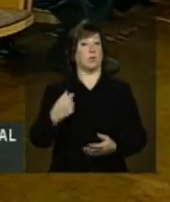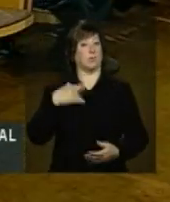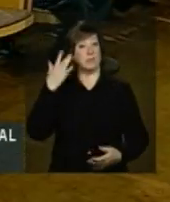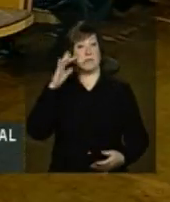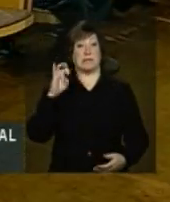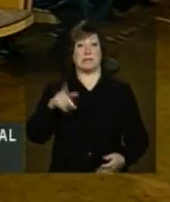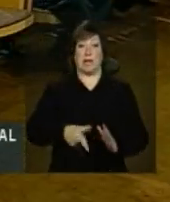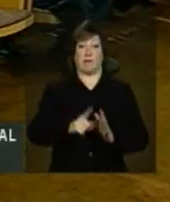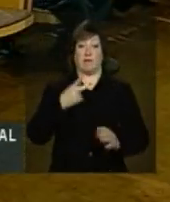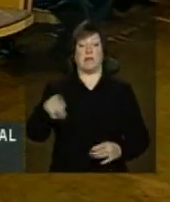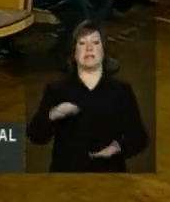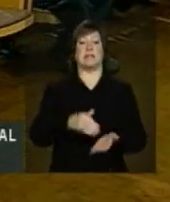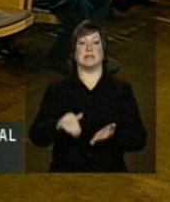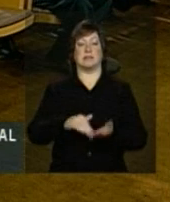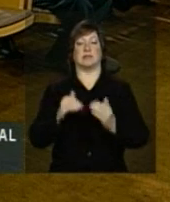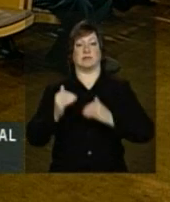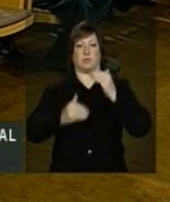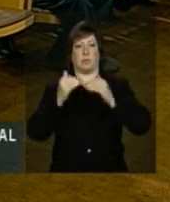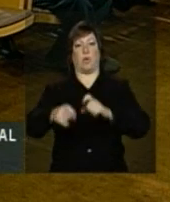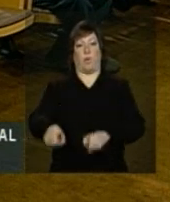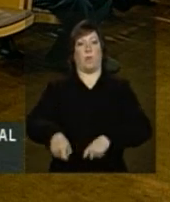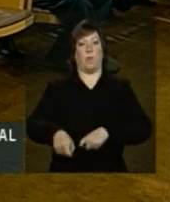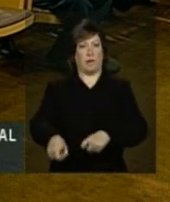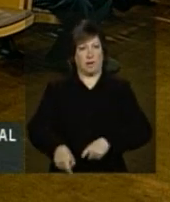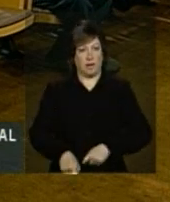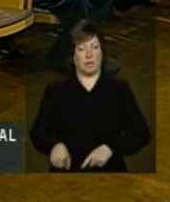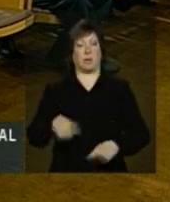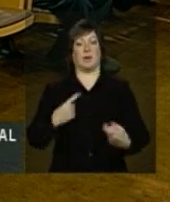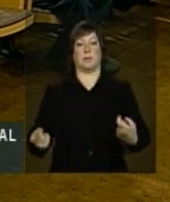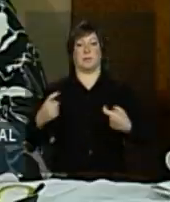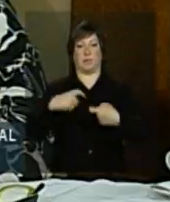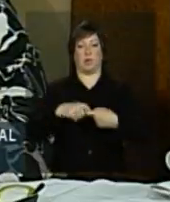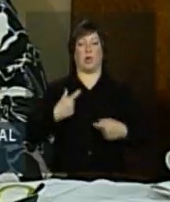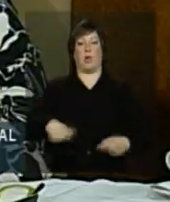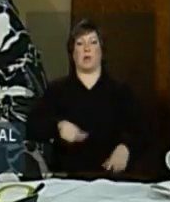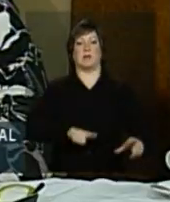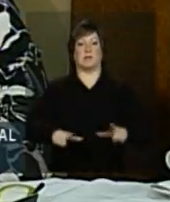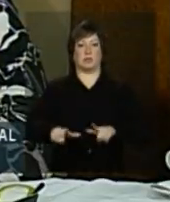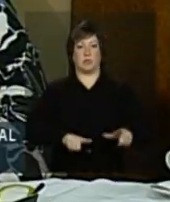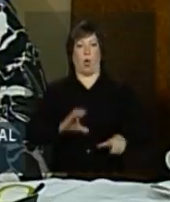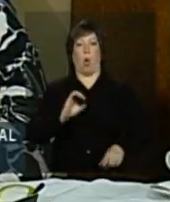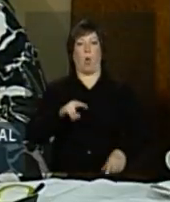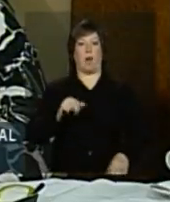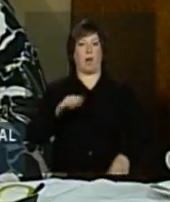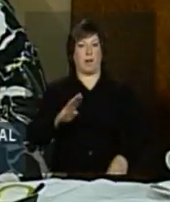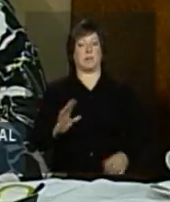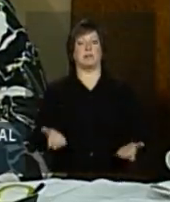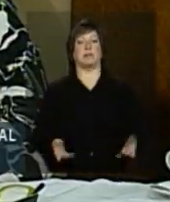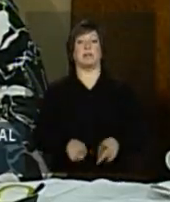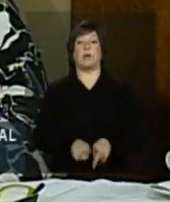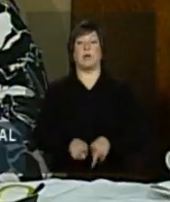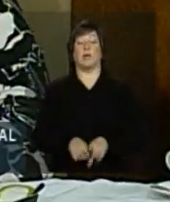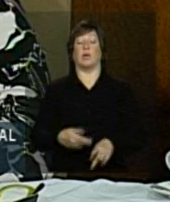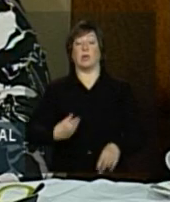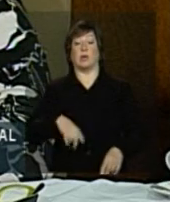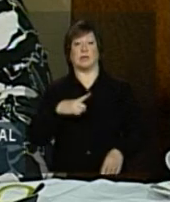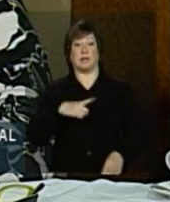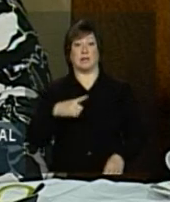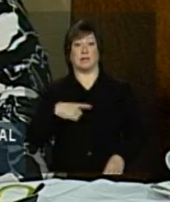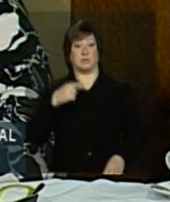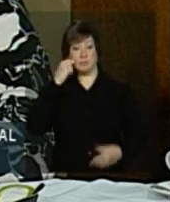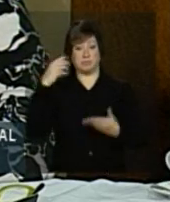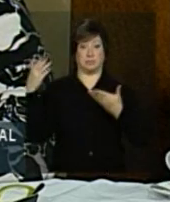citado nosso secretário de desenvolvimento Rural que é parceiro das nossas ações Conab então estamos com uma uma presença